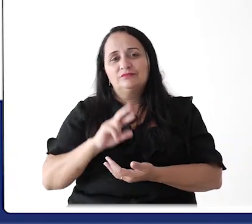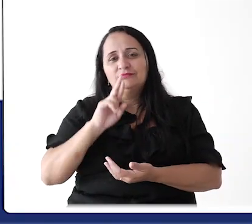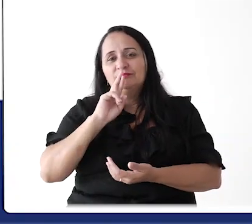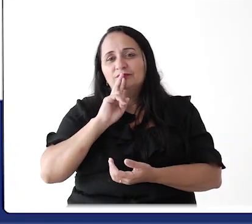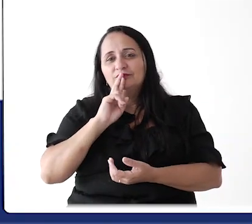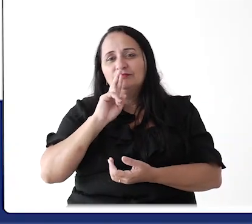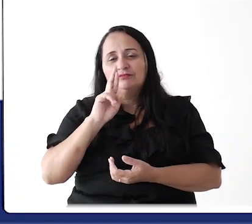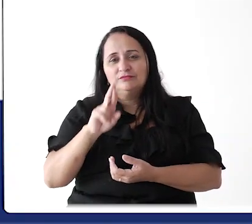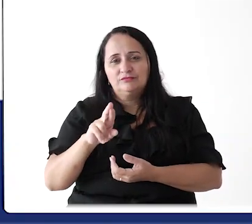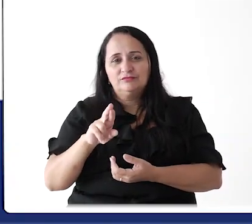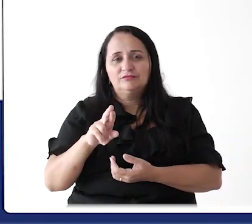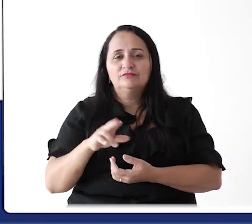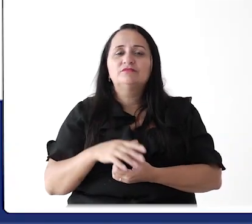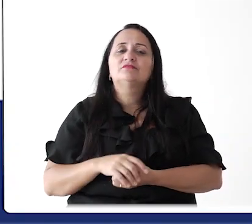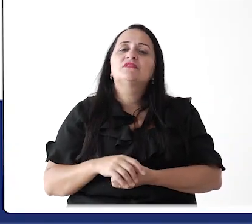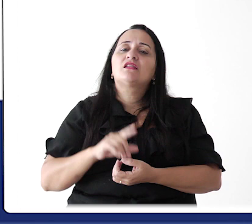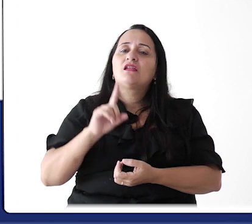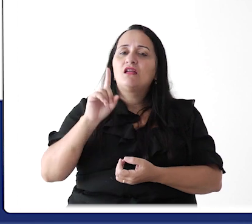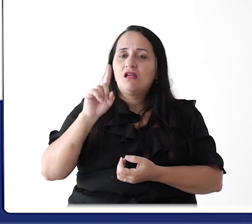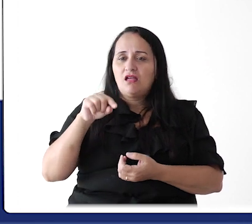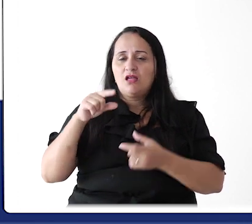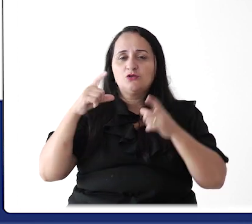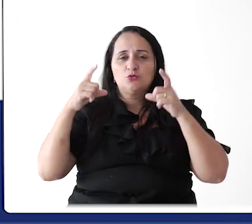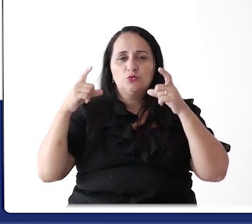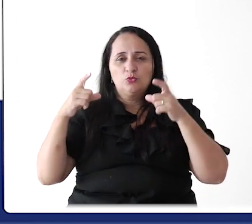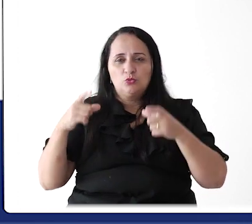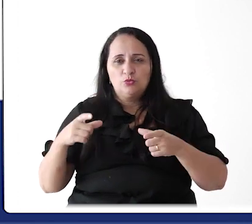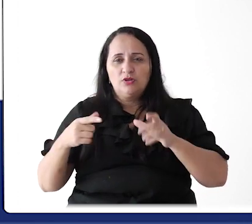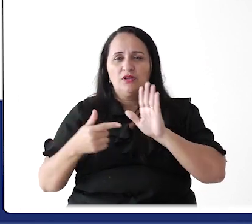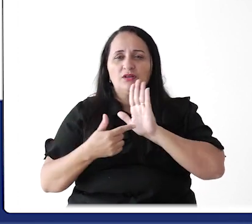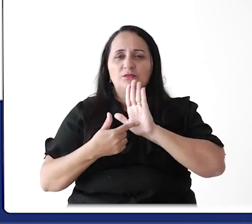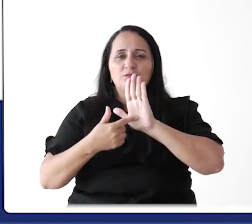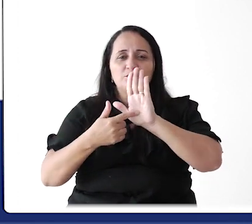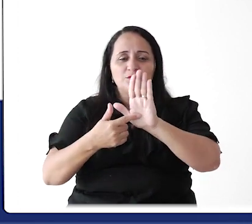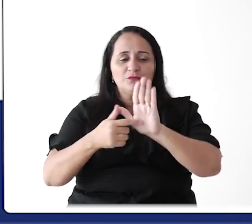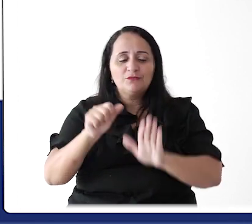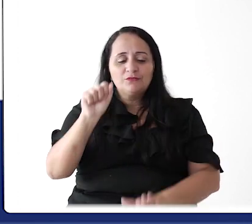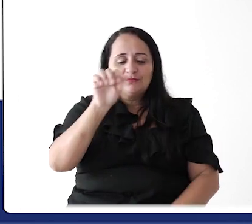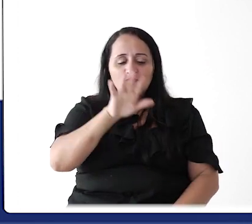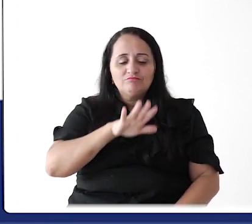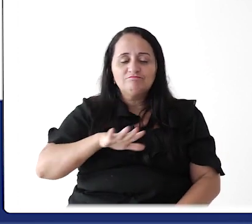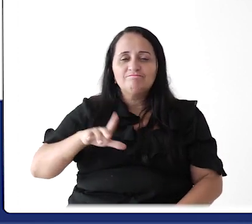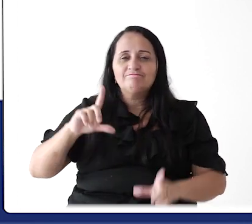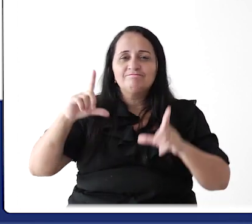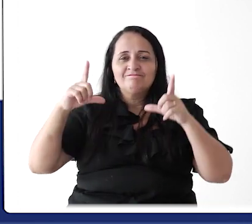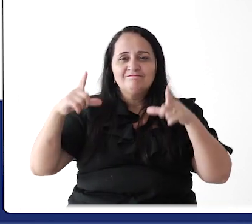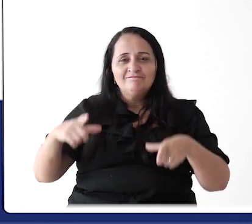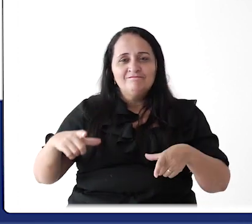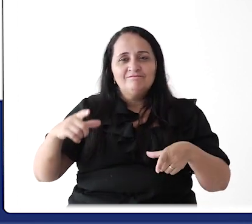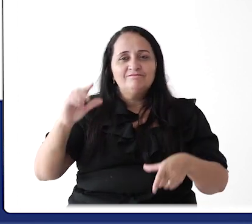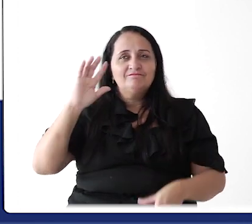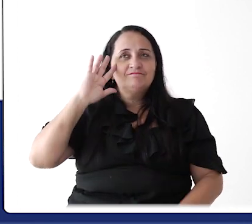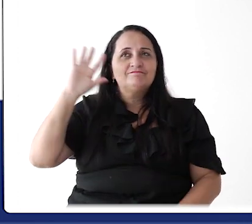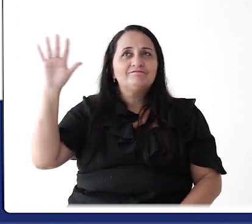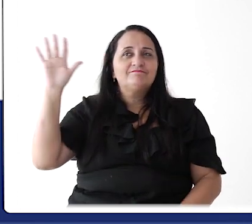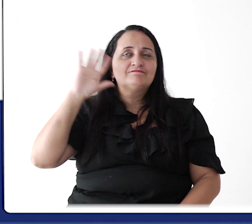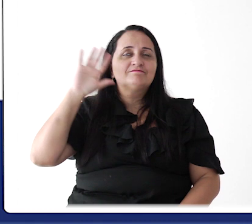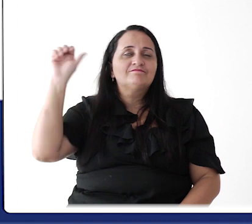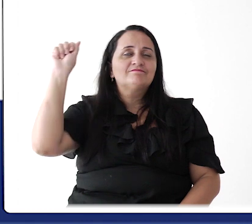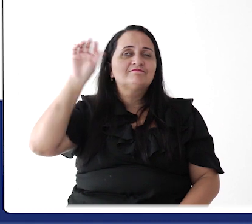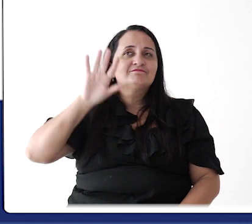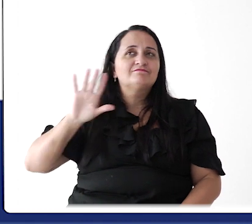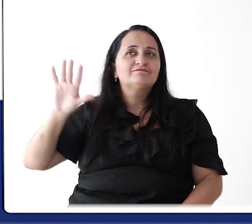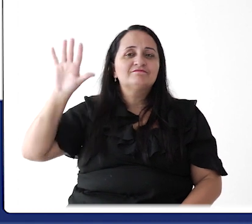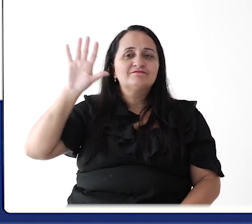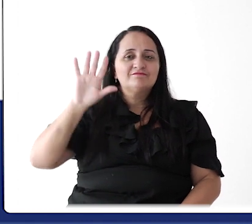Resposta, a relação de lugar é marcada pelo espaço físico ou imaginário, onde